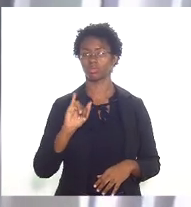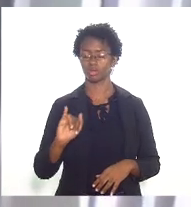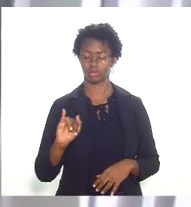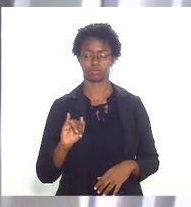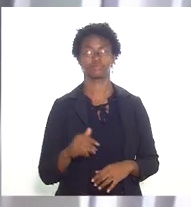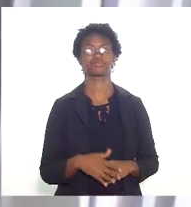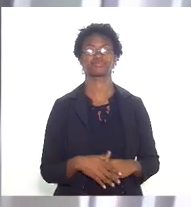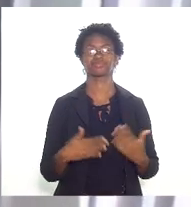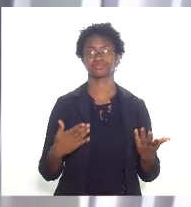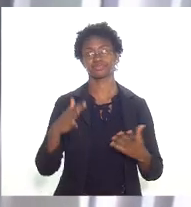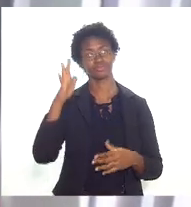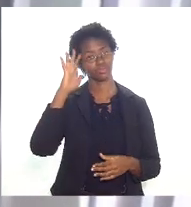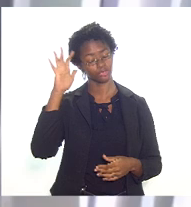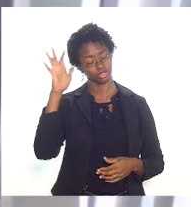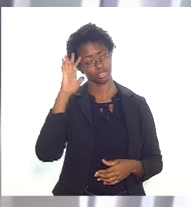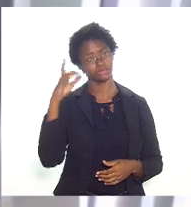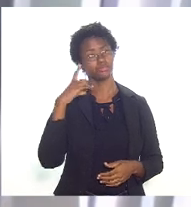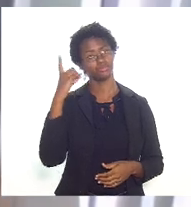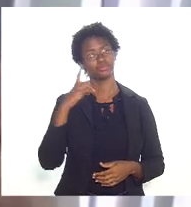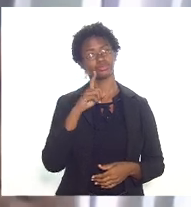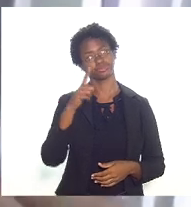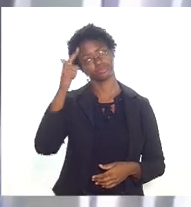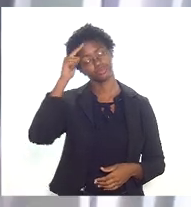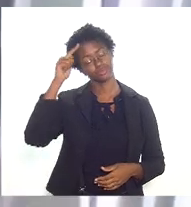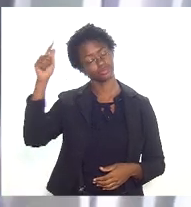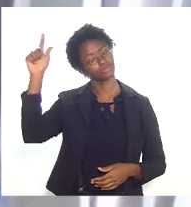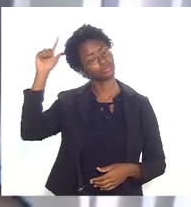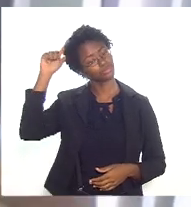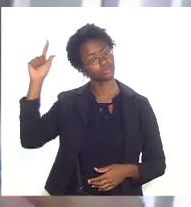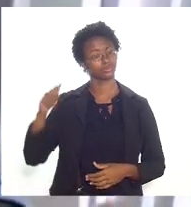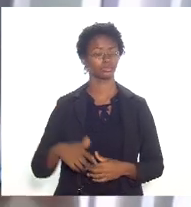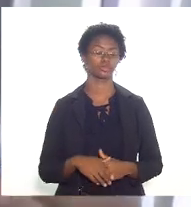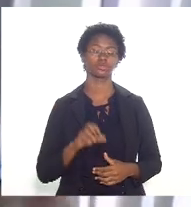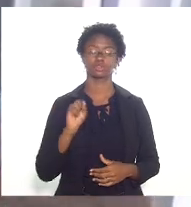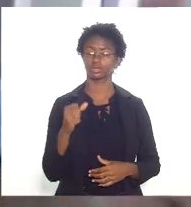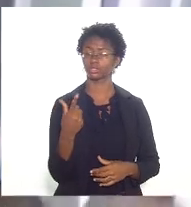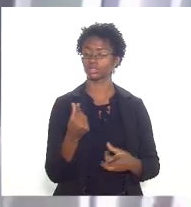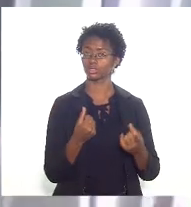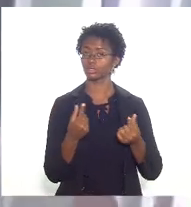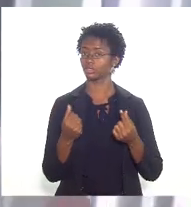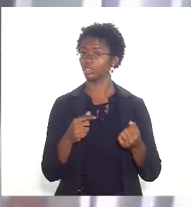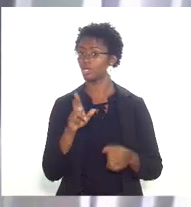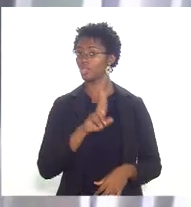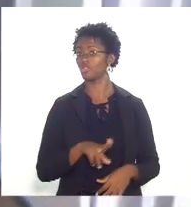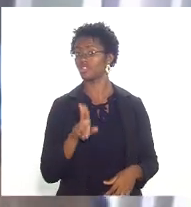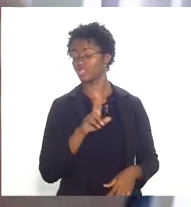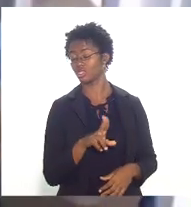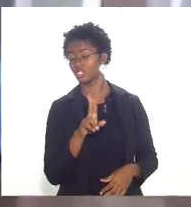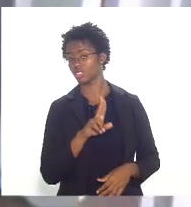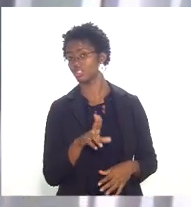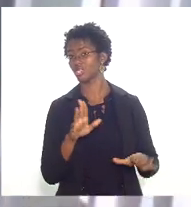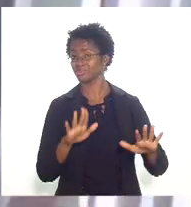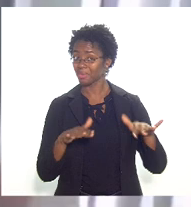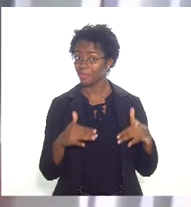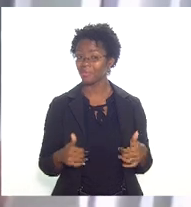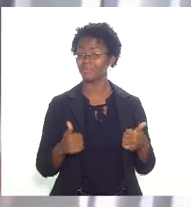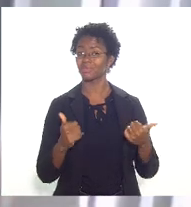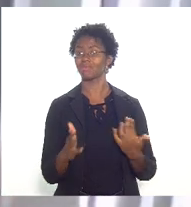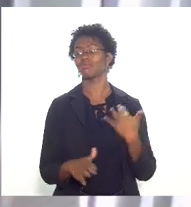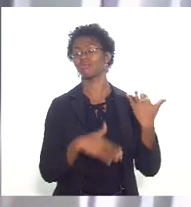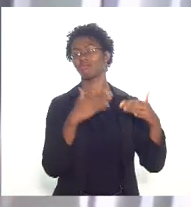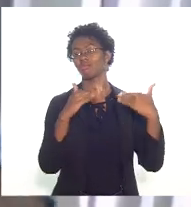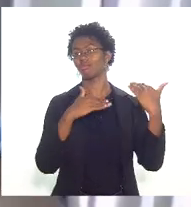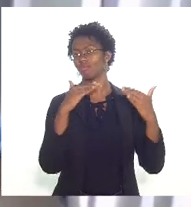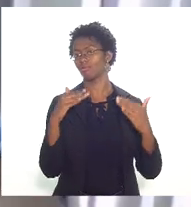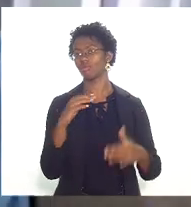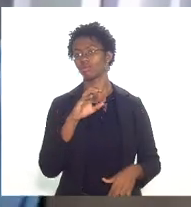Imaginem Deputado Municipal se esse lucro líquido tivesse sido todo investindo no aprimoramento da